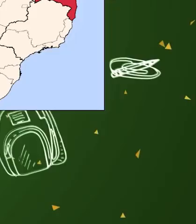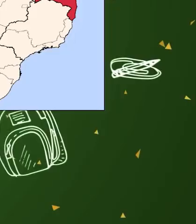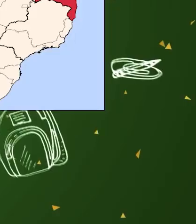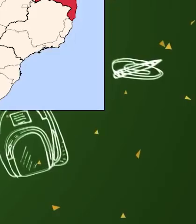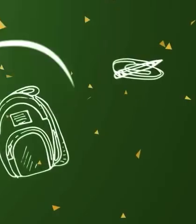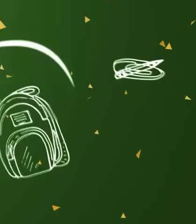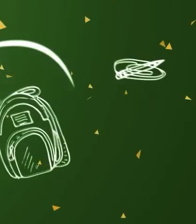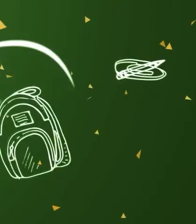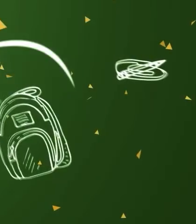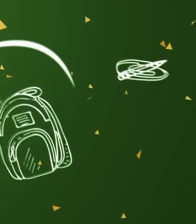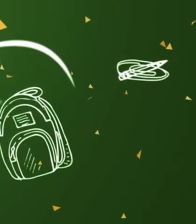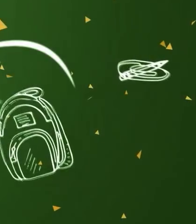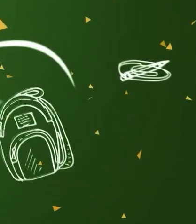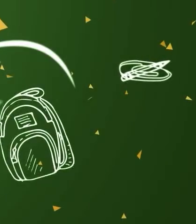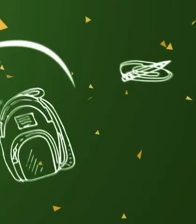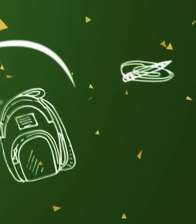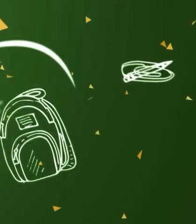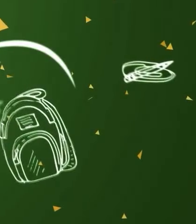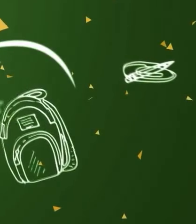são